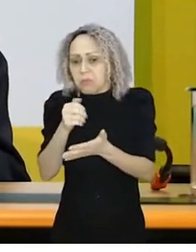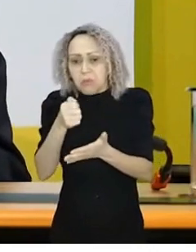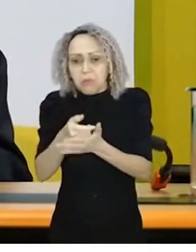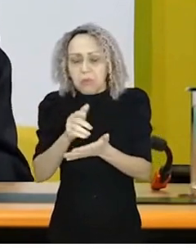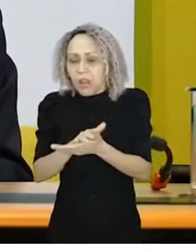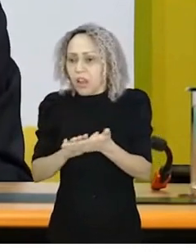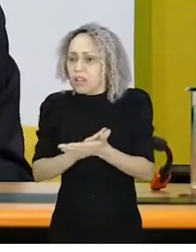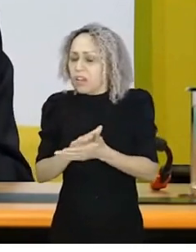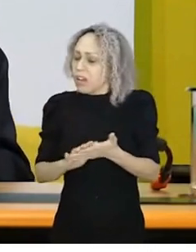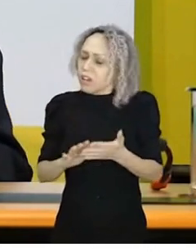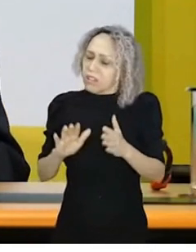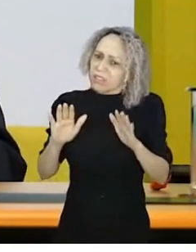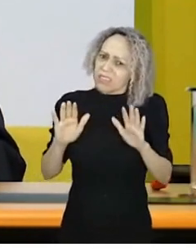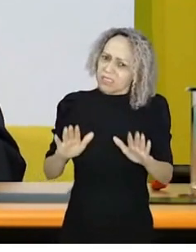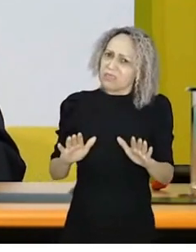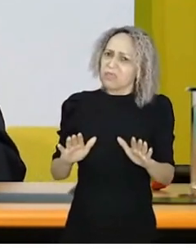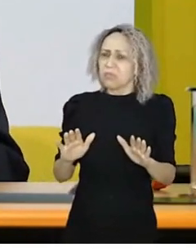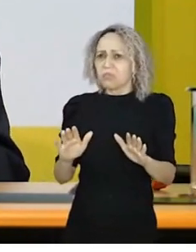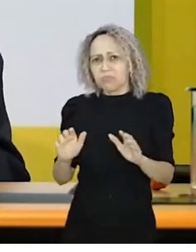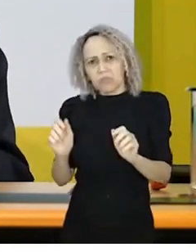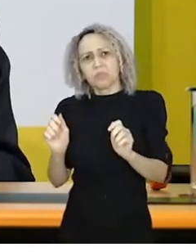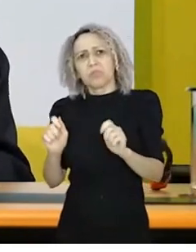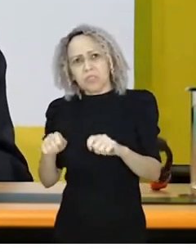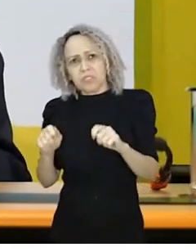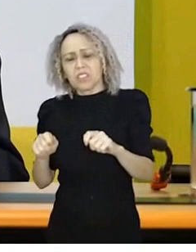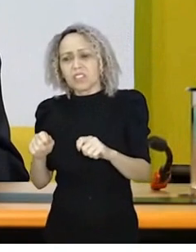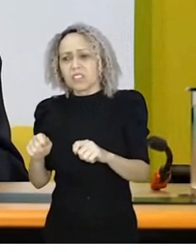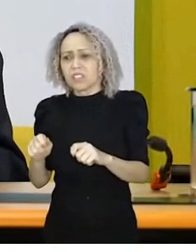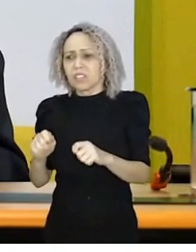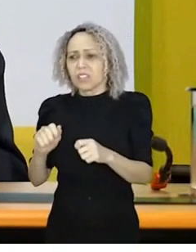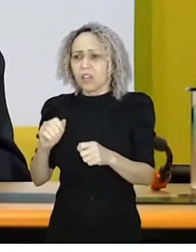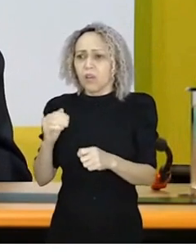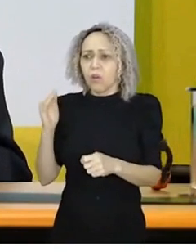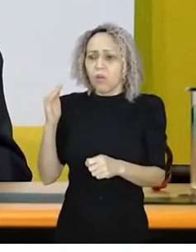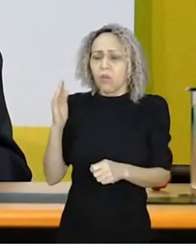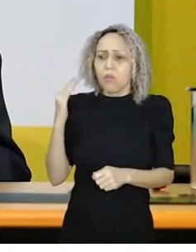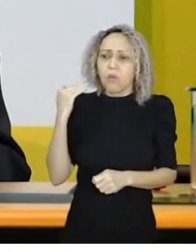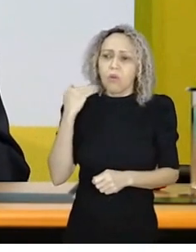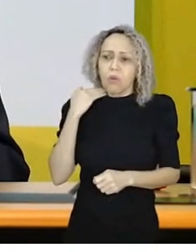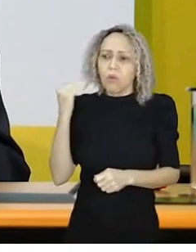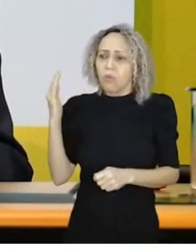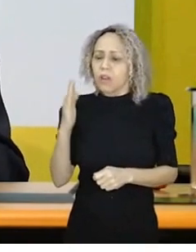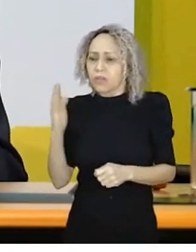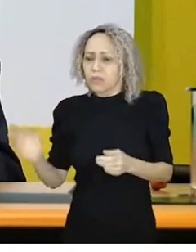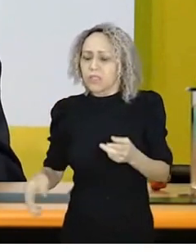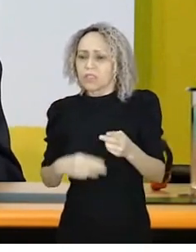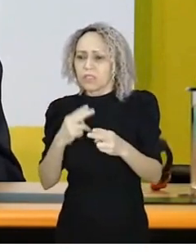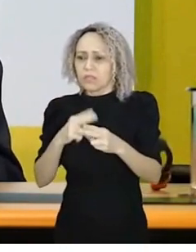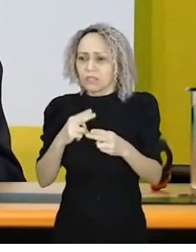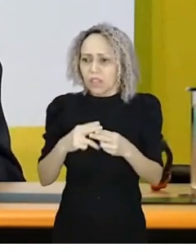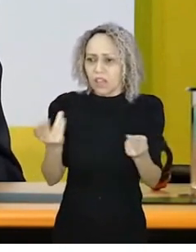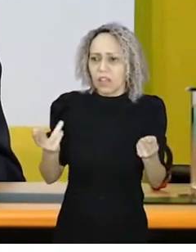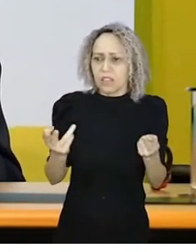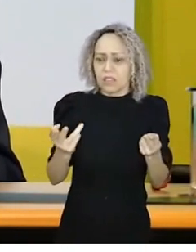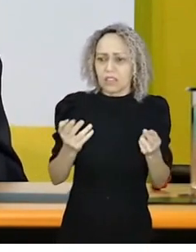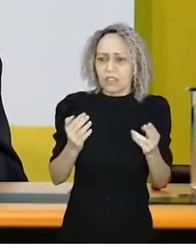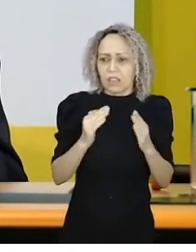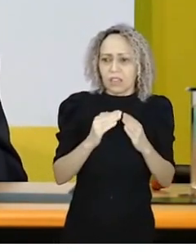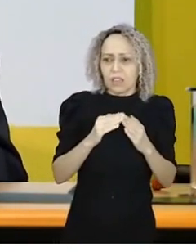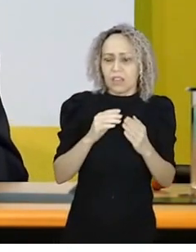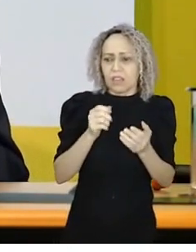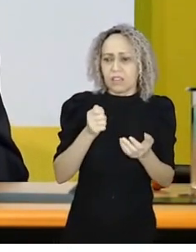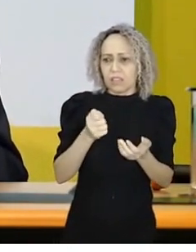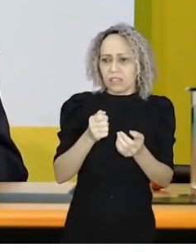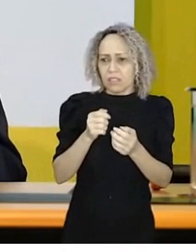chip para os cartões de banco, Caixa Econômica, Casa da Moeda comprando chips para os